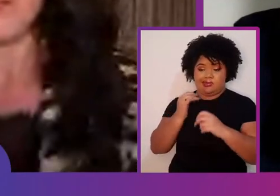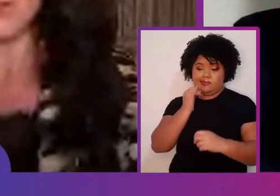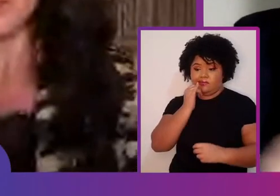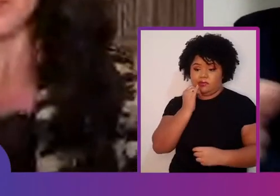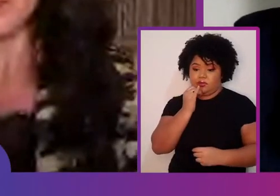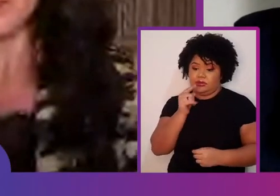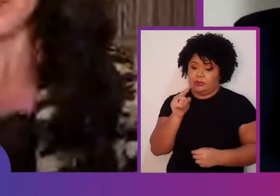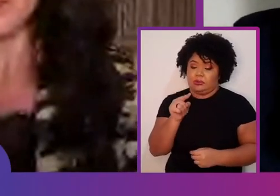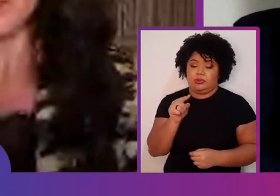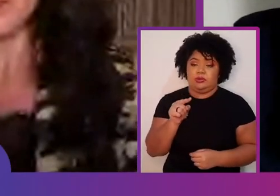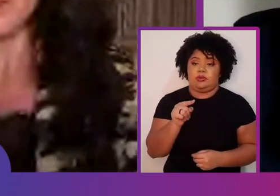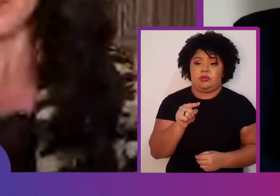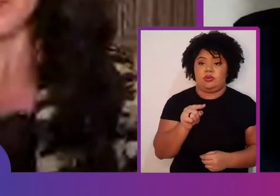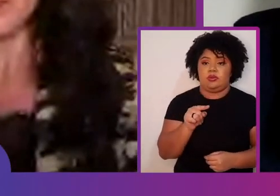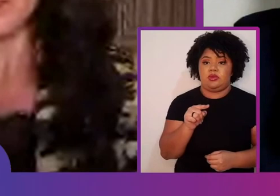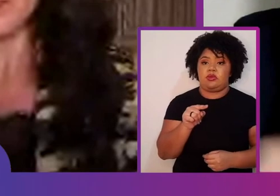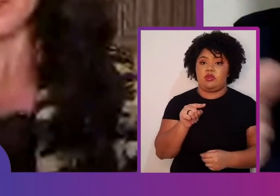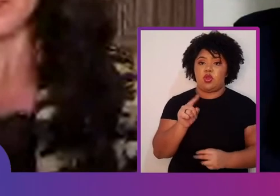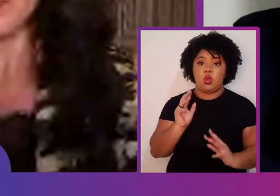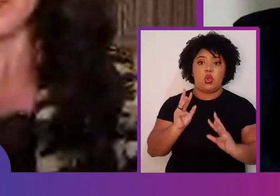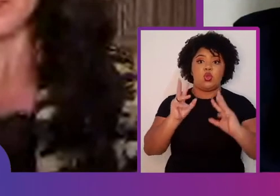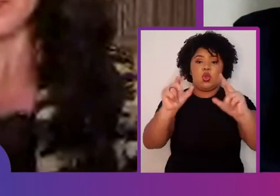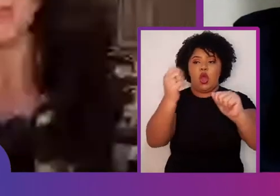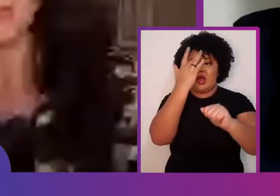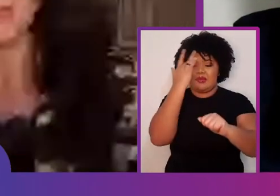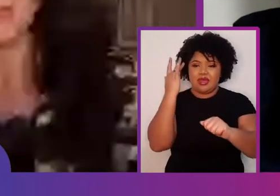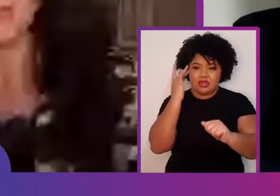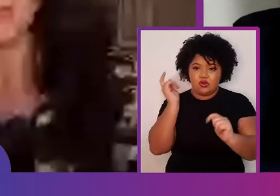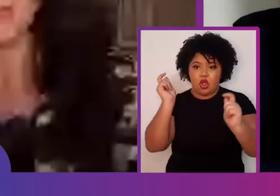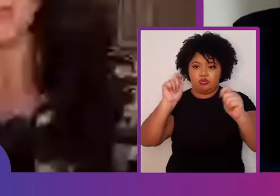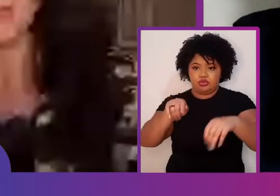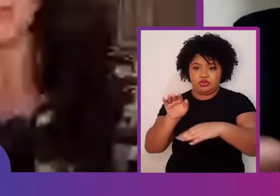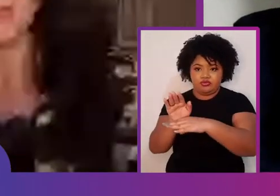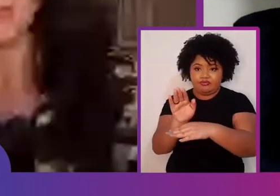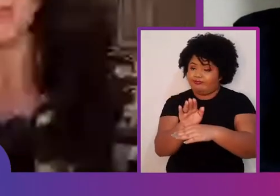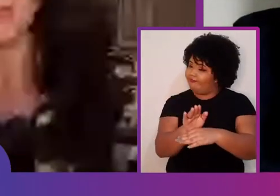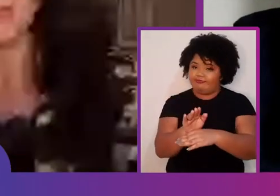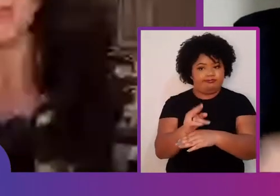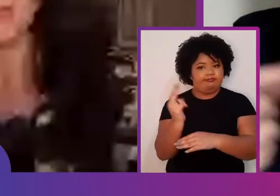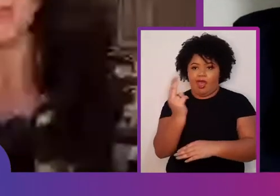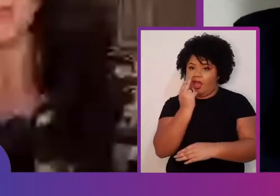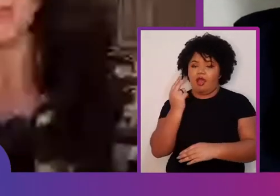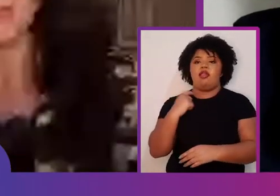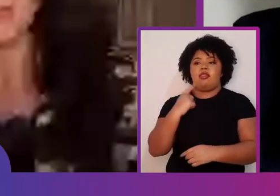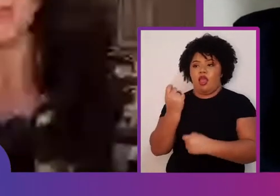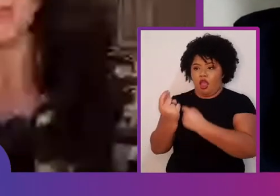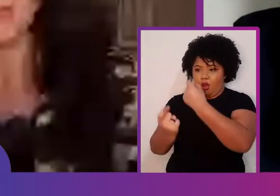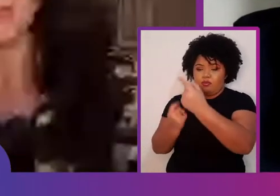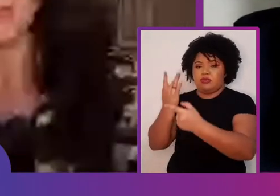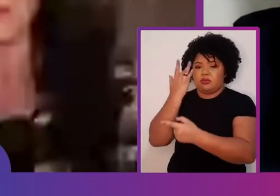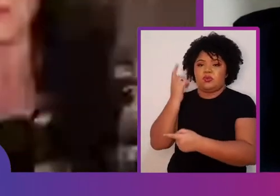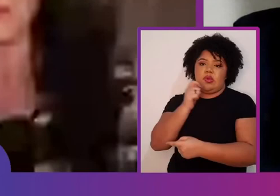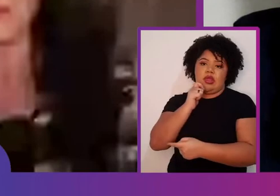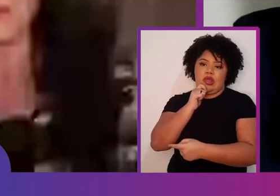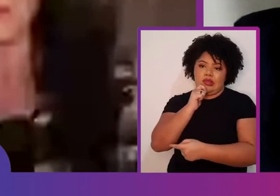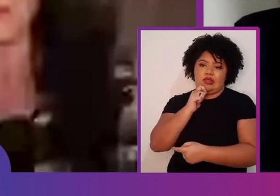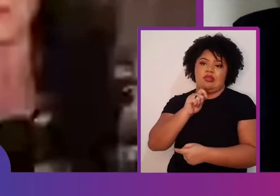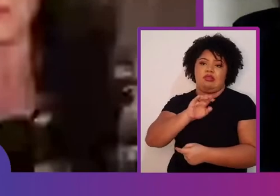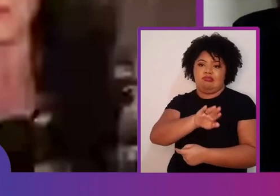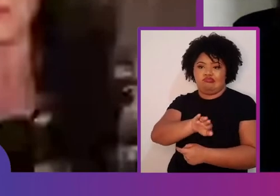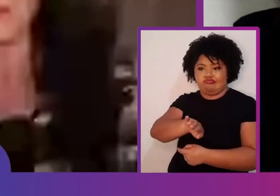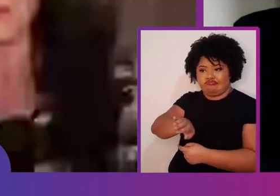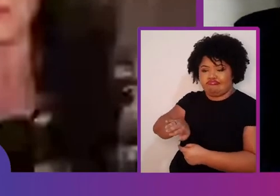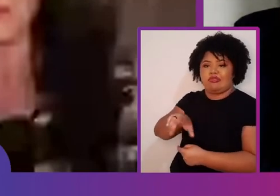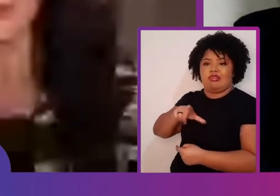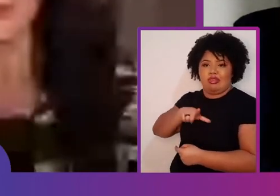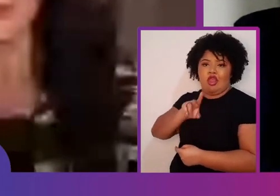haver recurso para todo mundo, que algumas pessoas vão ficar vulneráveis e que o modelo econômico